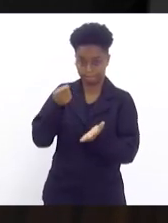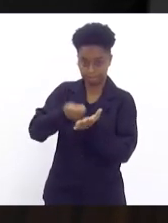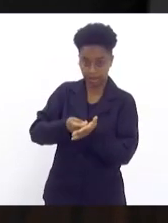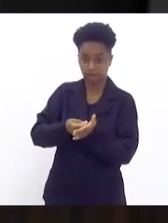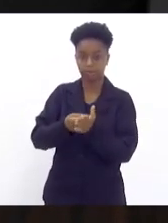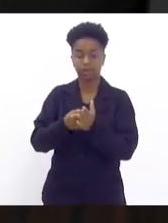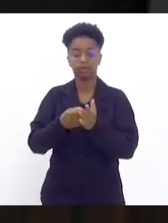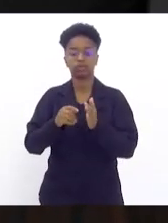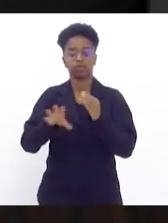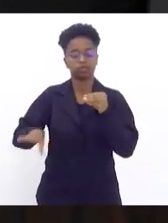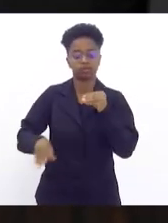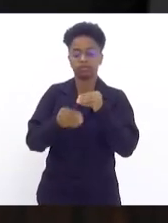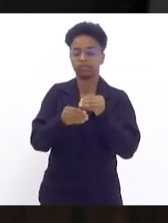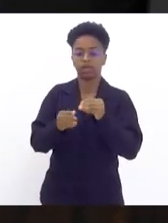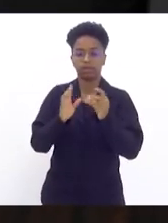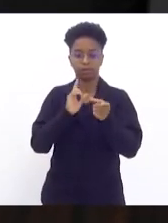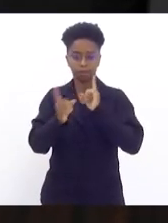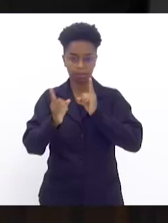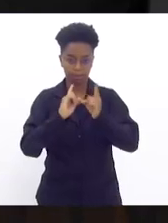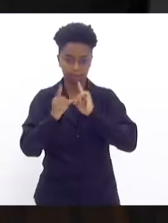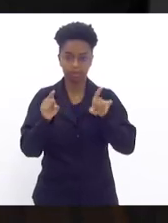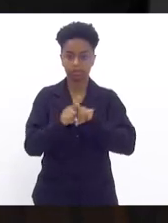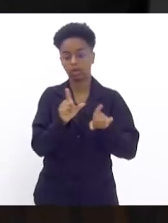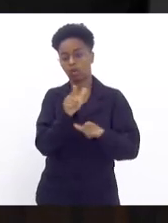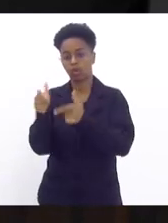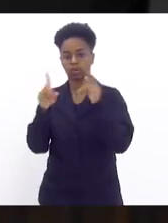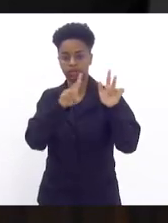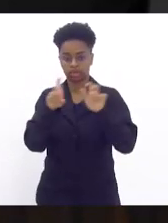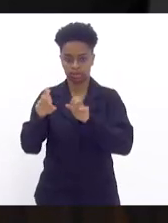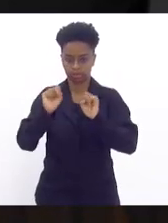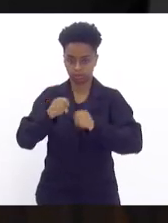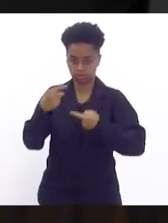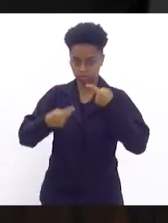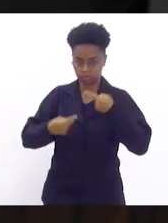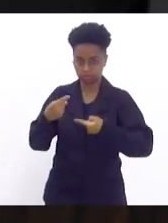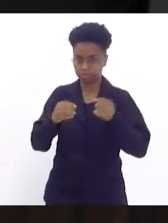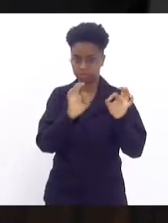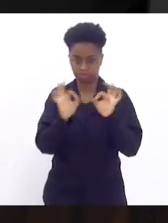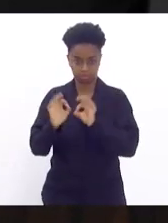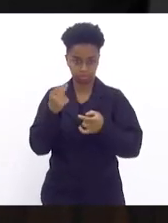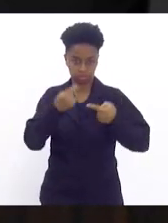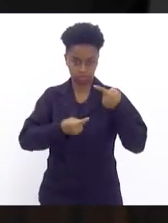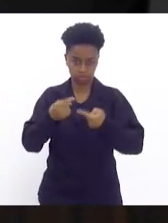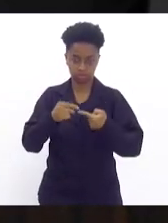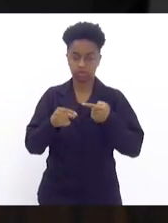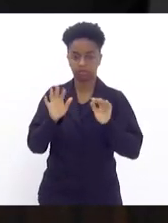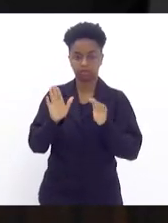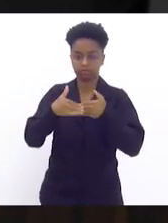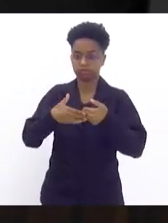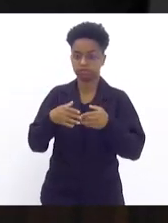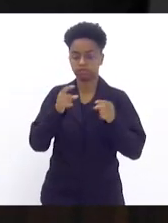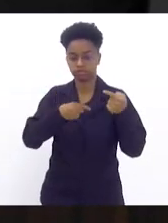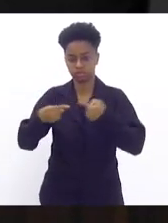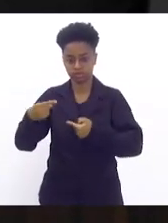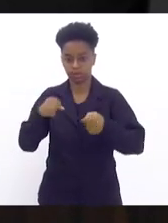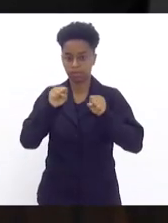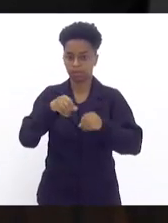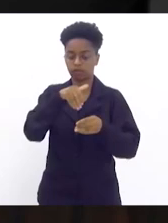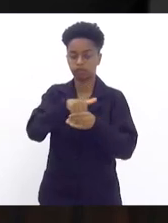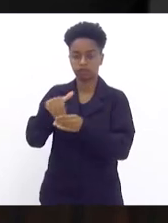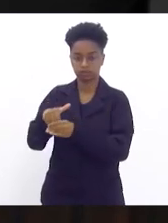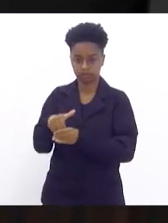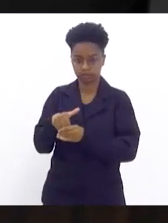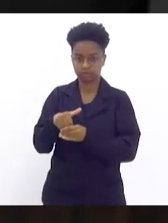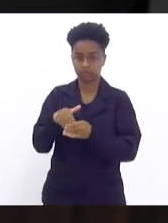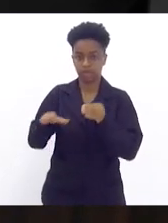rodovias estaduais e da outras providências em discussão não evento Quem Queira discutir encerrado e discussão em